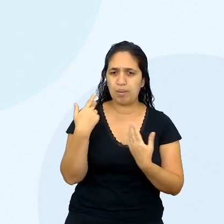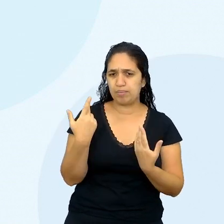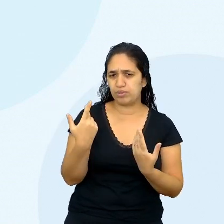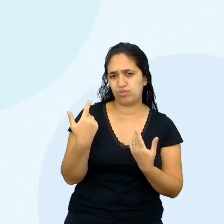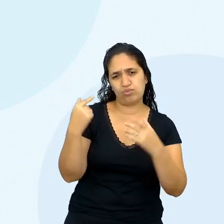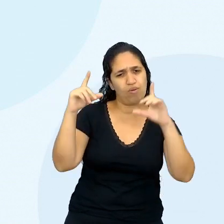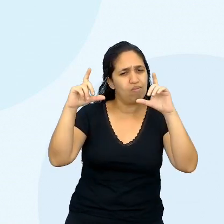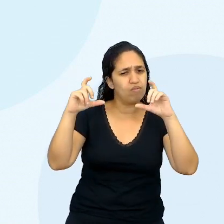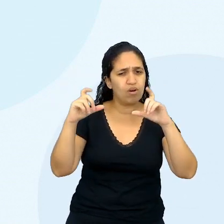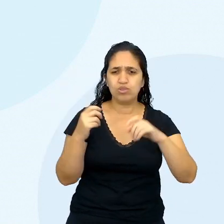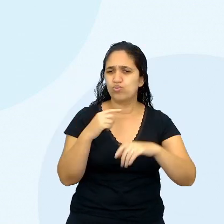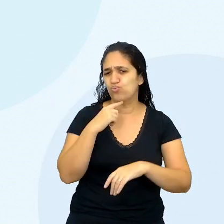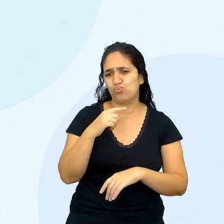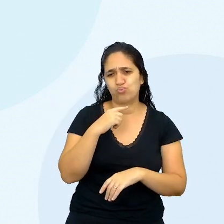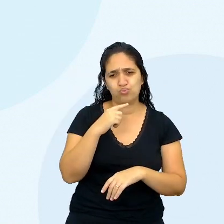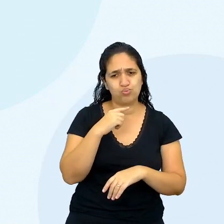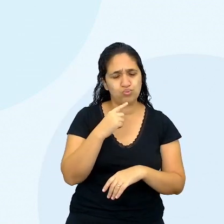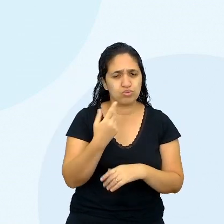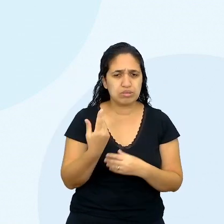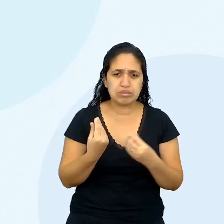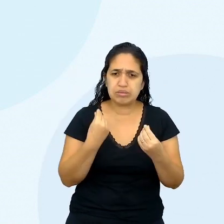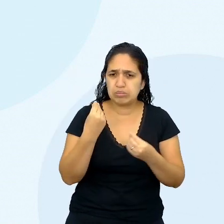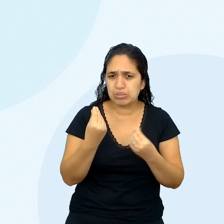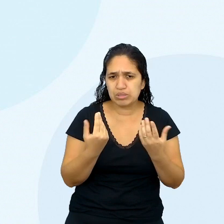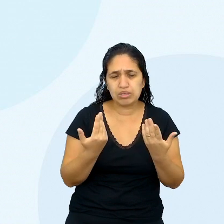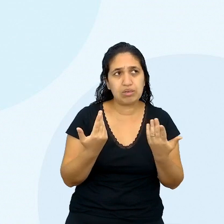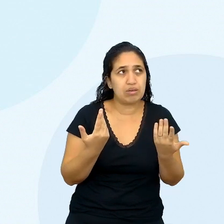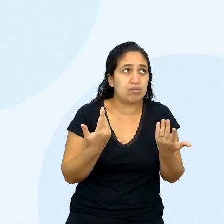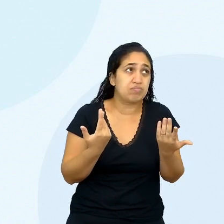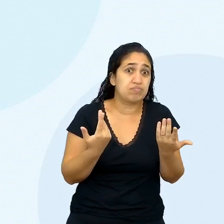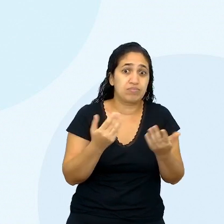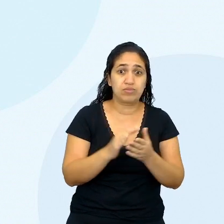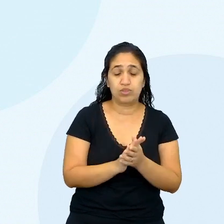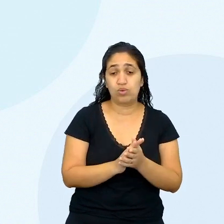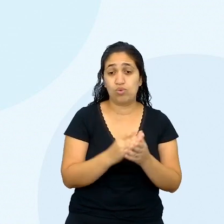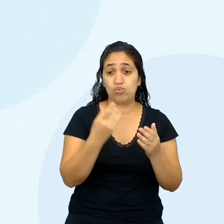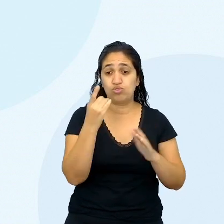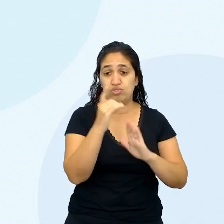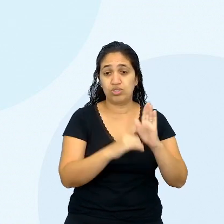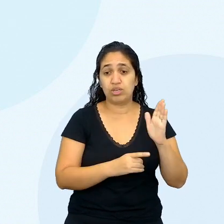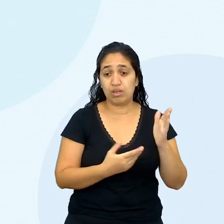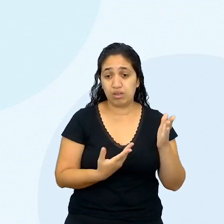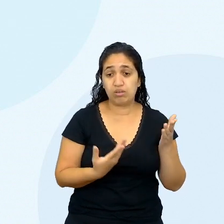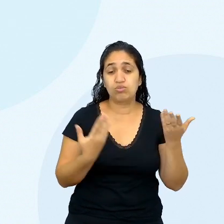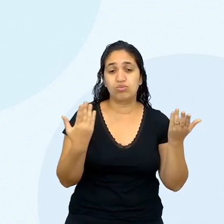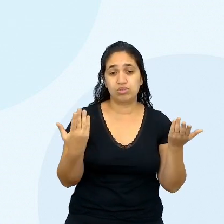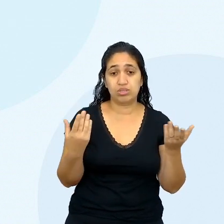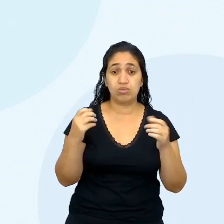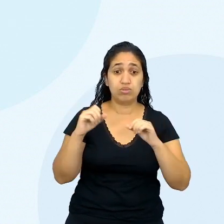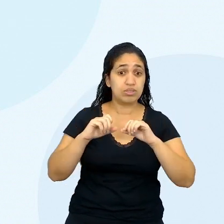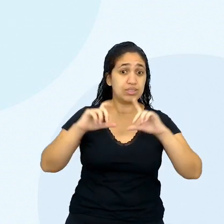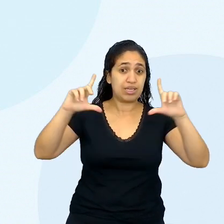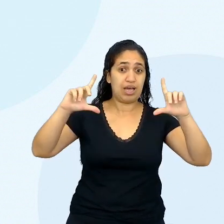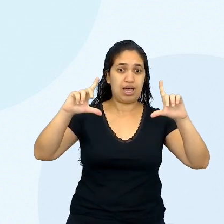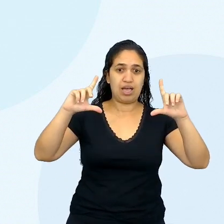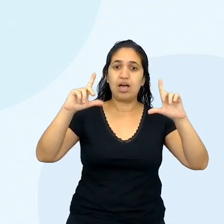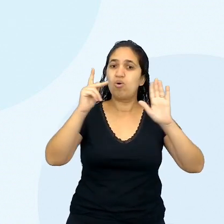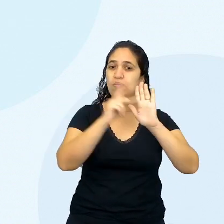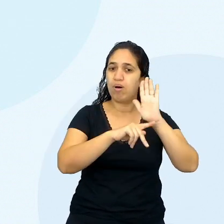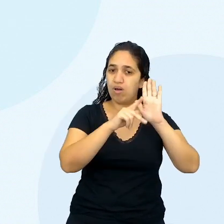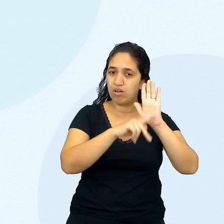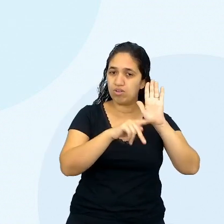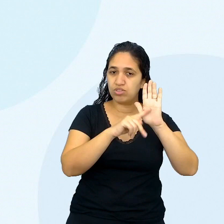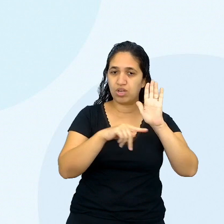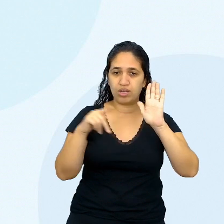as fotos, a gente tem um pouco de dificuldade aí com direitos de uso de foto, mas vou querer destacar os projetos